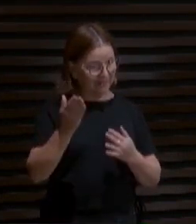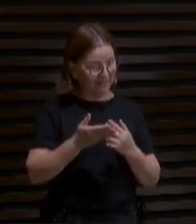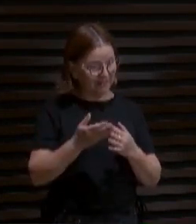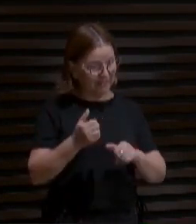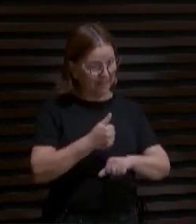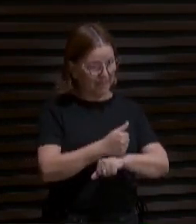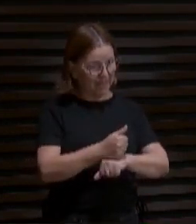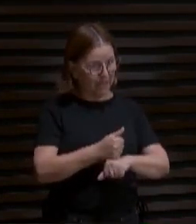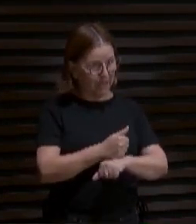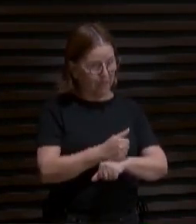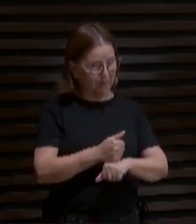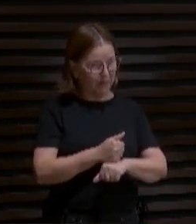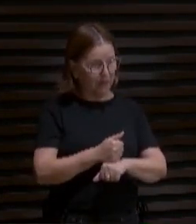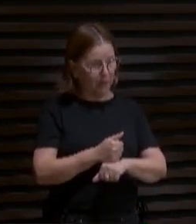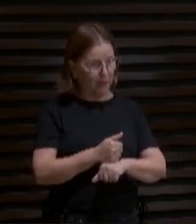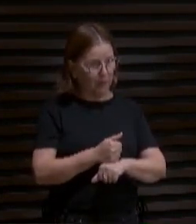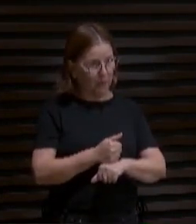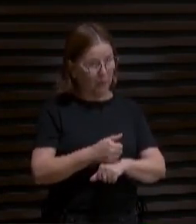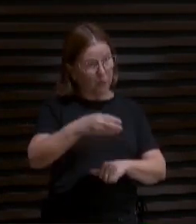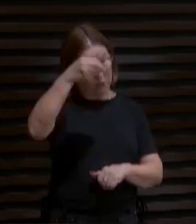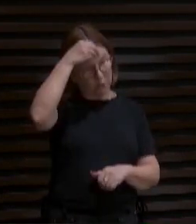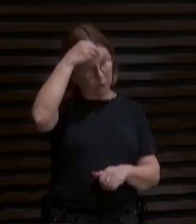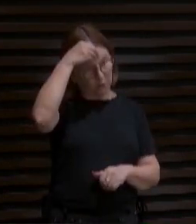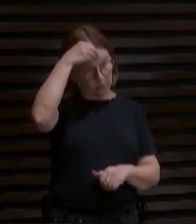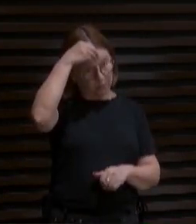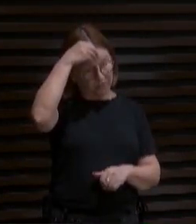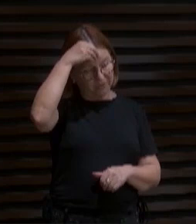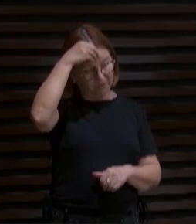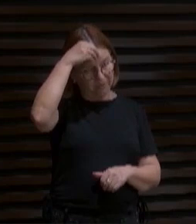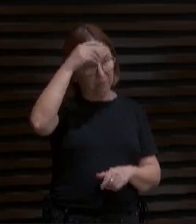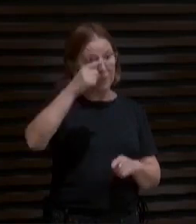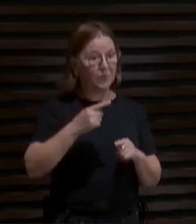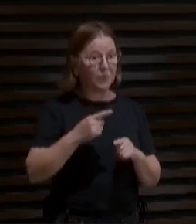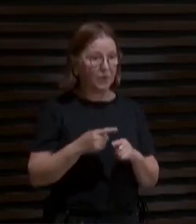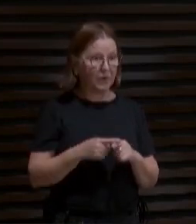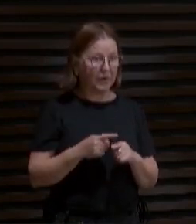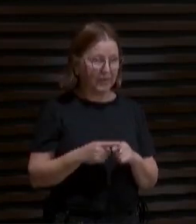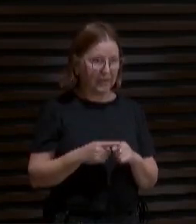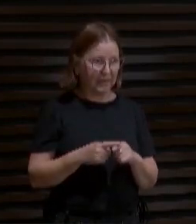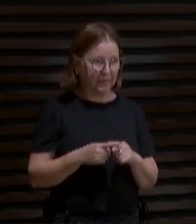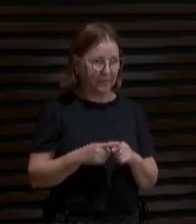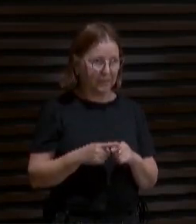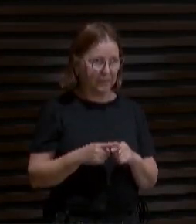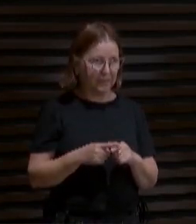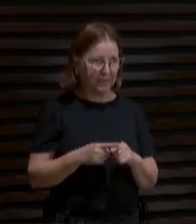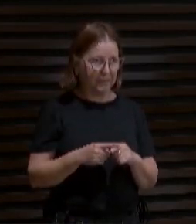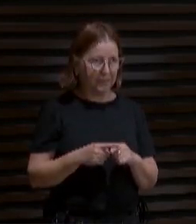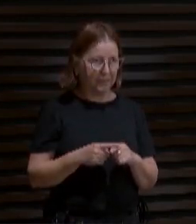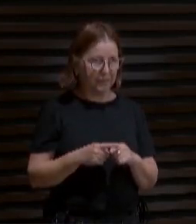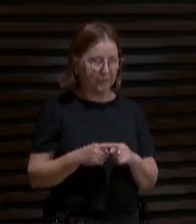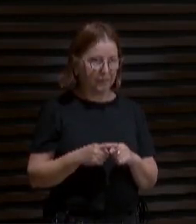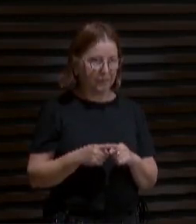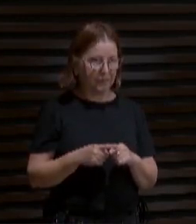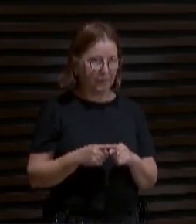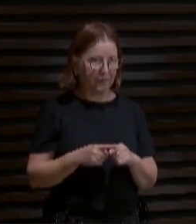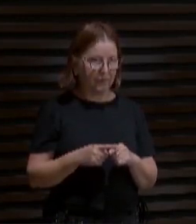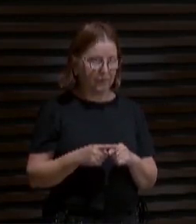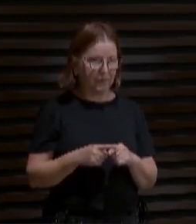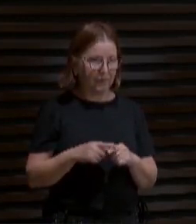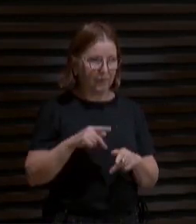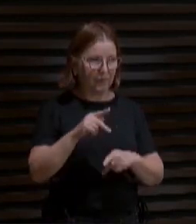Abraão e Ló, porque os olhos dos homens gostam de